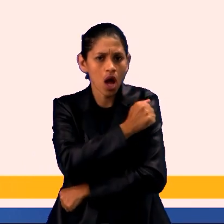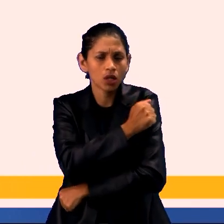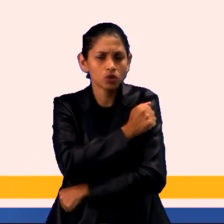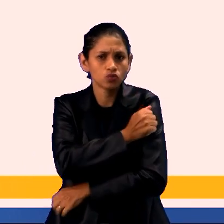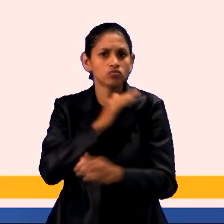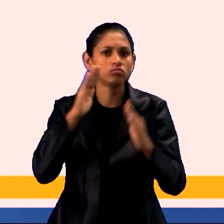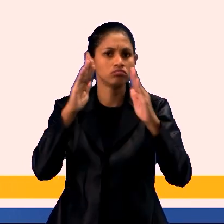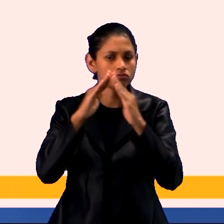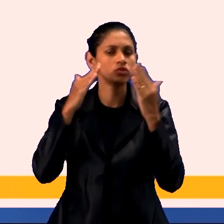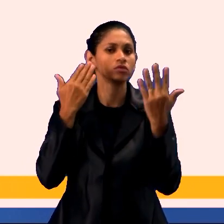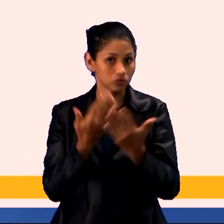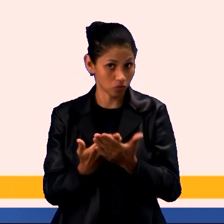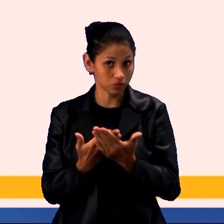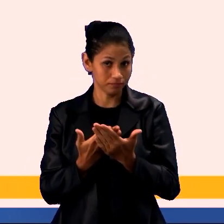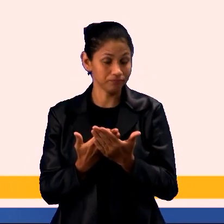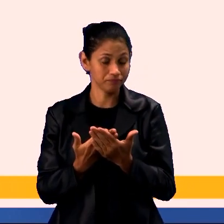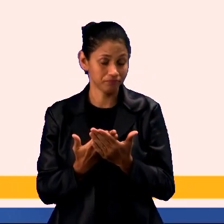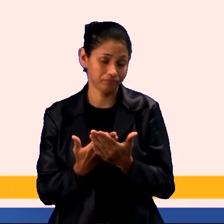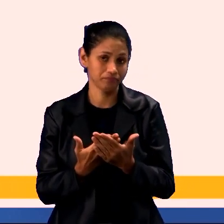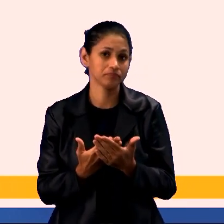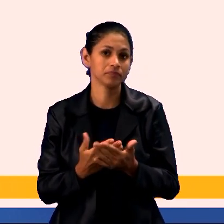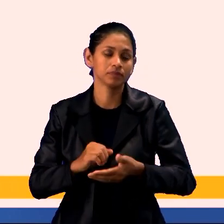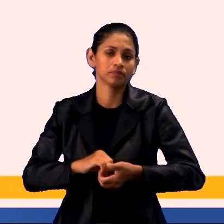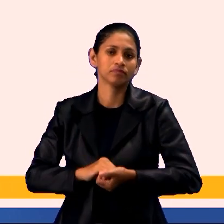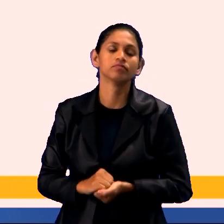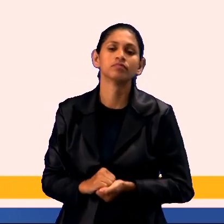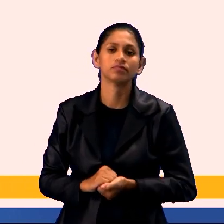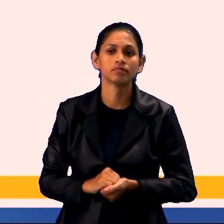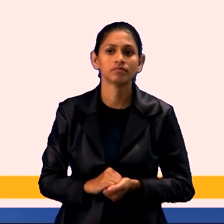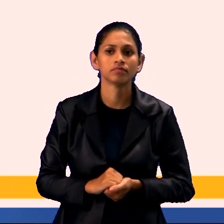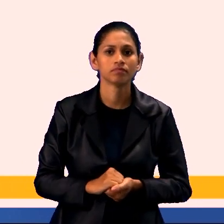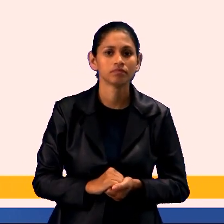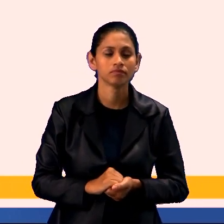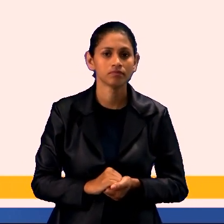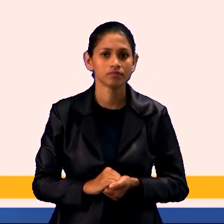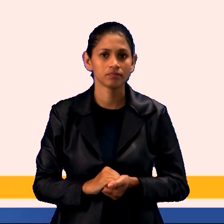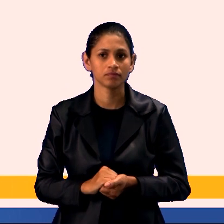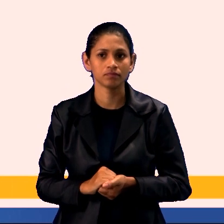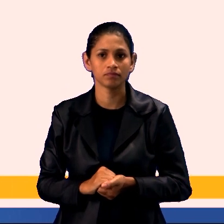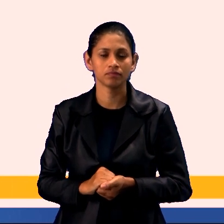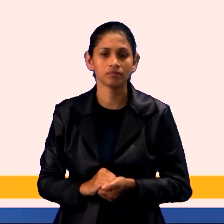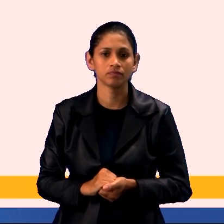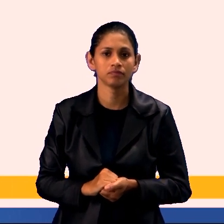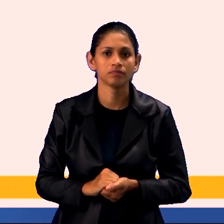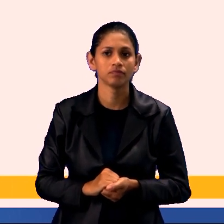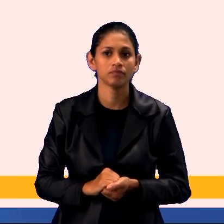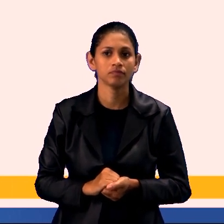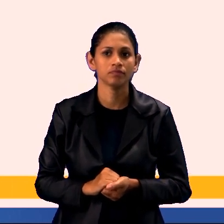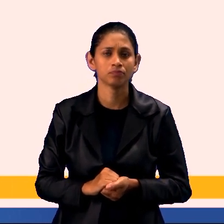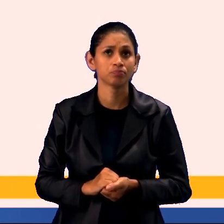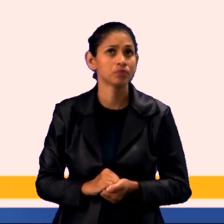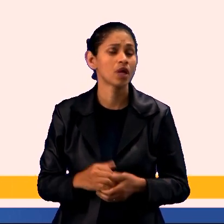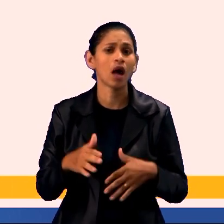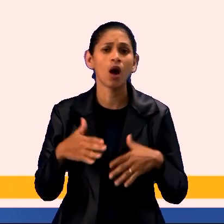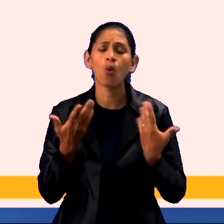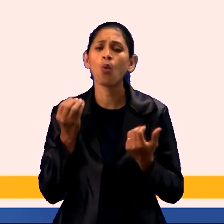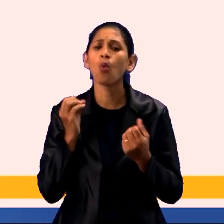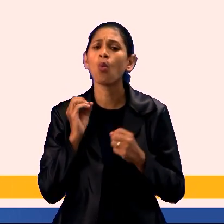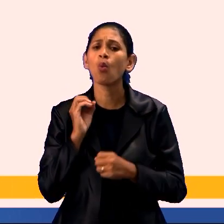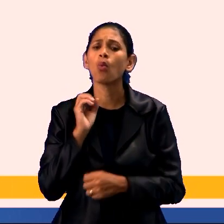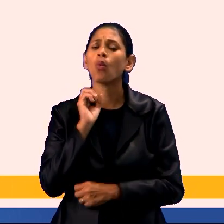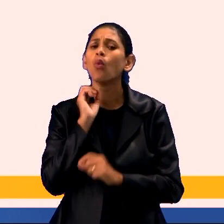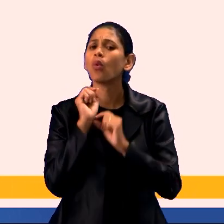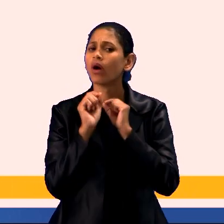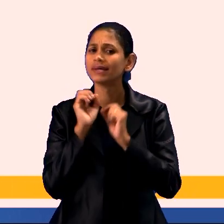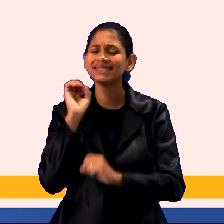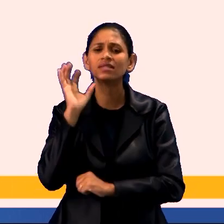entendeu, né? Que houve uma pesquisa com alguns alunos, com alunos de um colégio qualquer. E aí o que aconteceu?